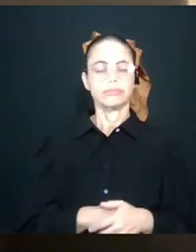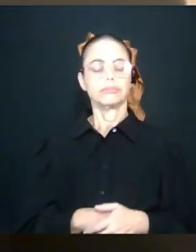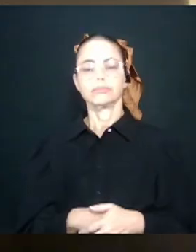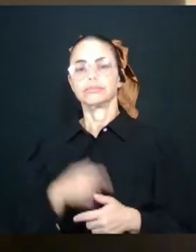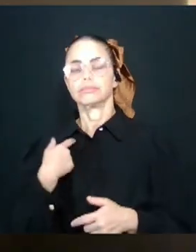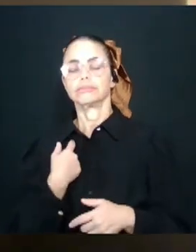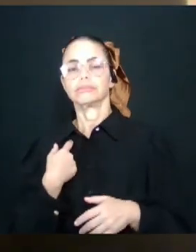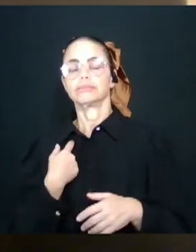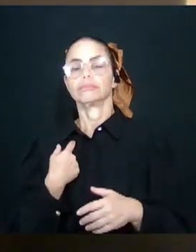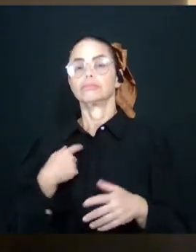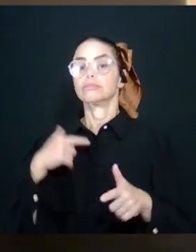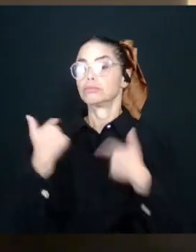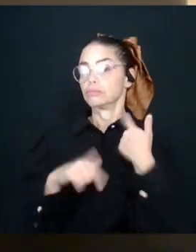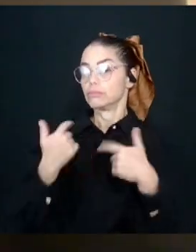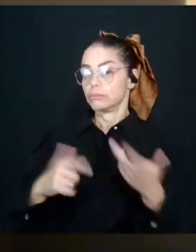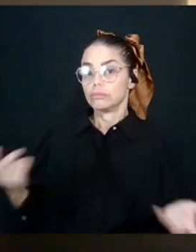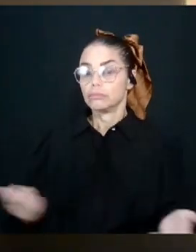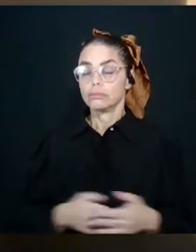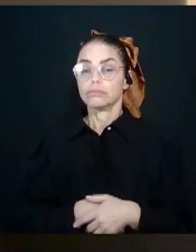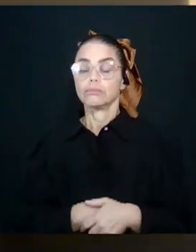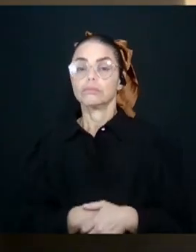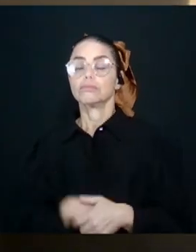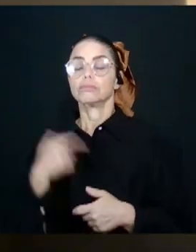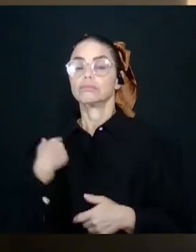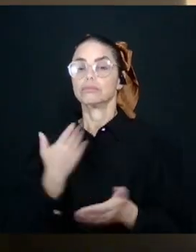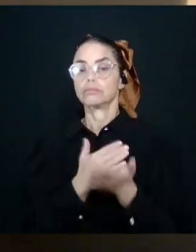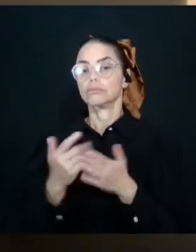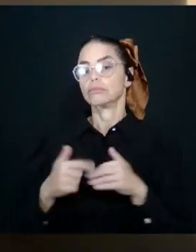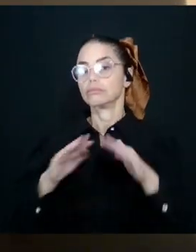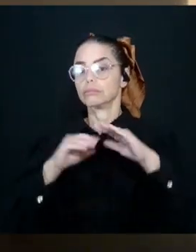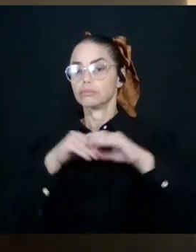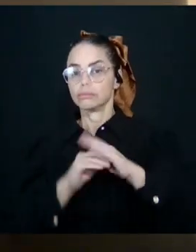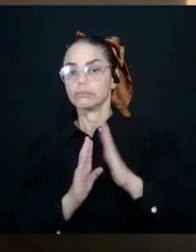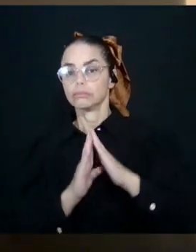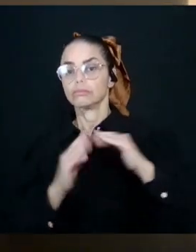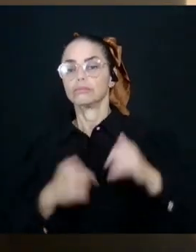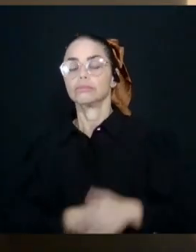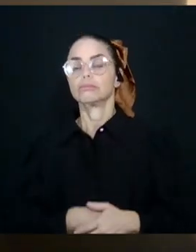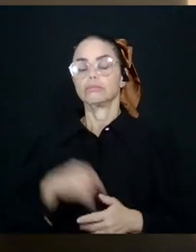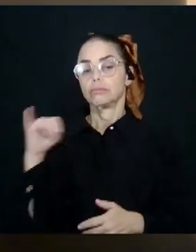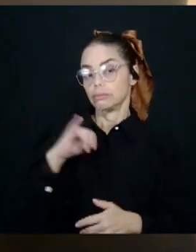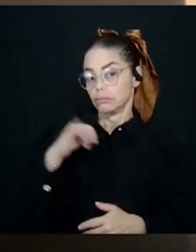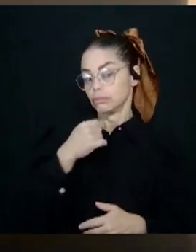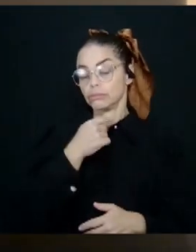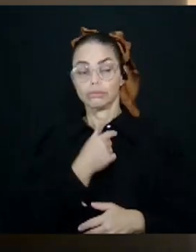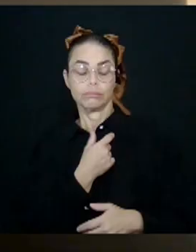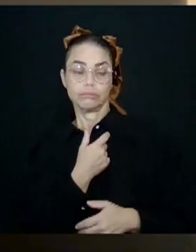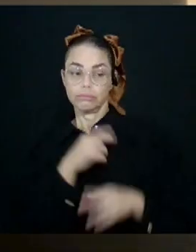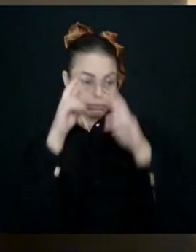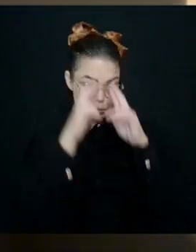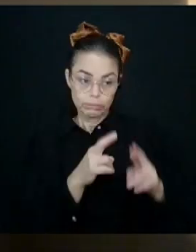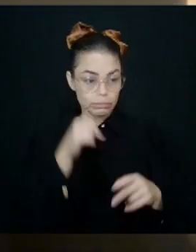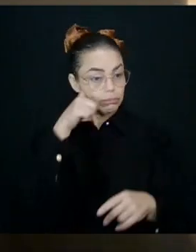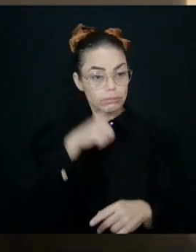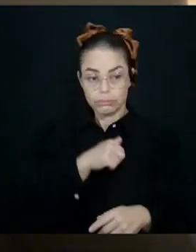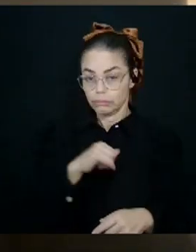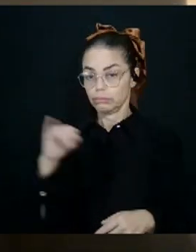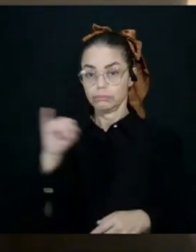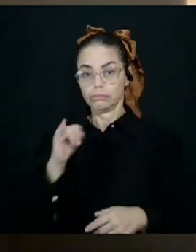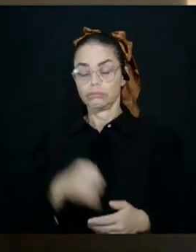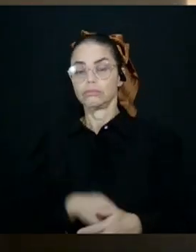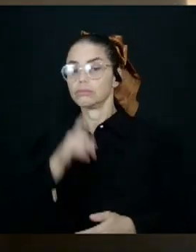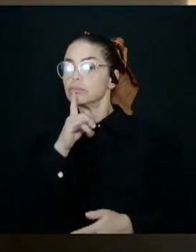por exemplo, mas que começa em casa, né? Quando um irmão não respeita a irmã, quando o pai não respeita a esposa